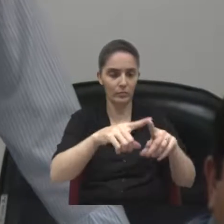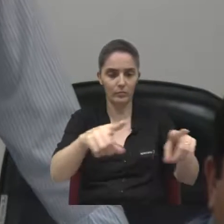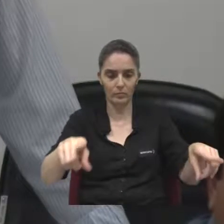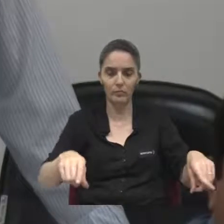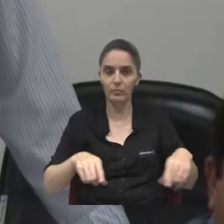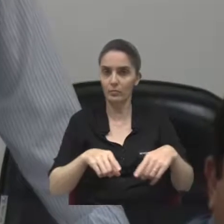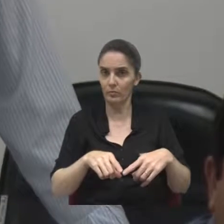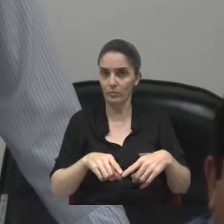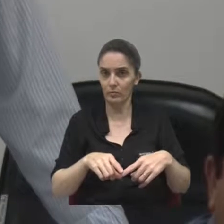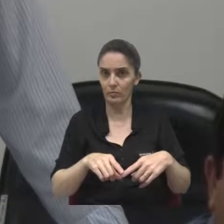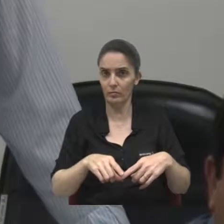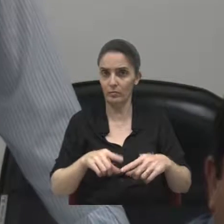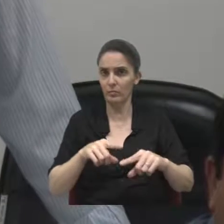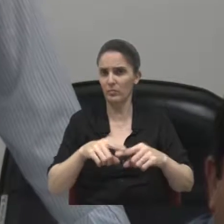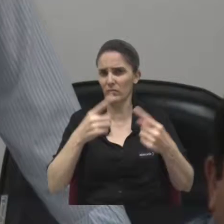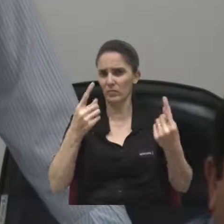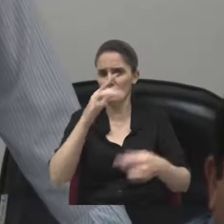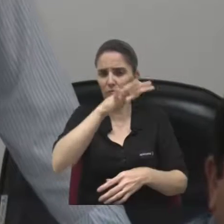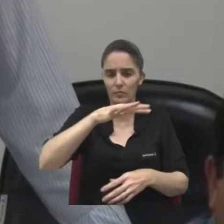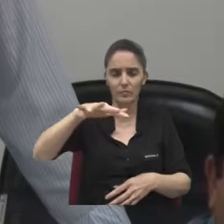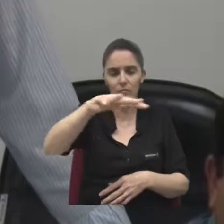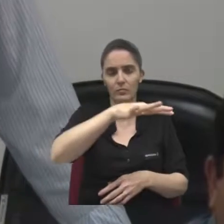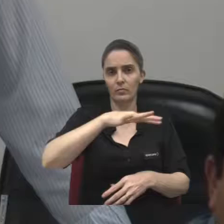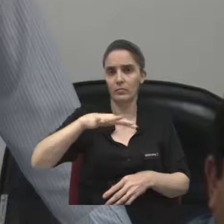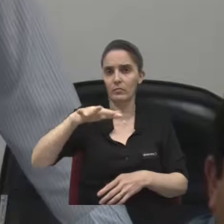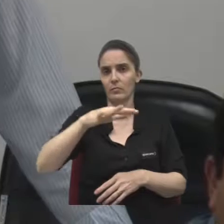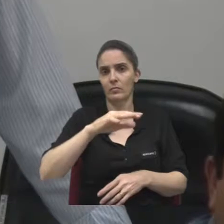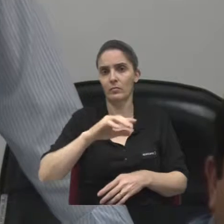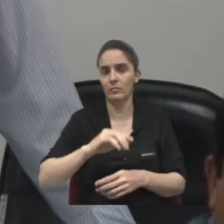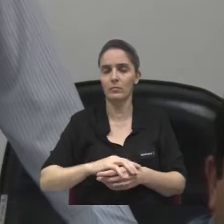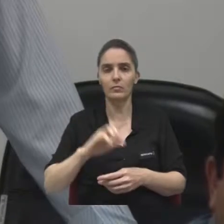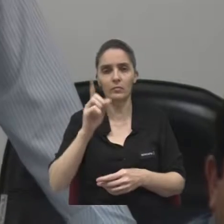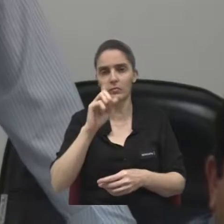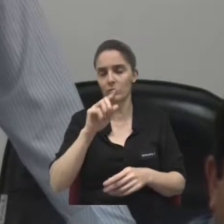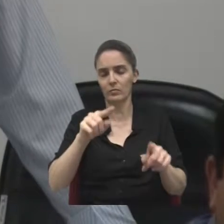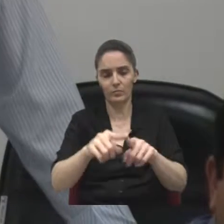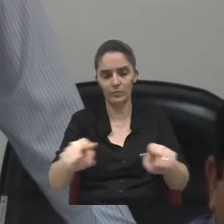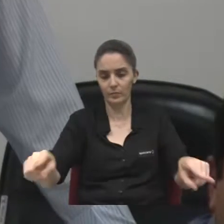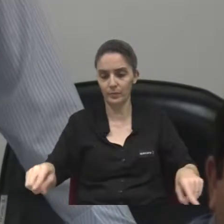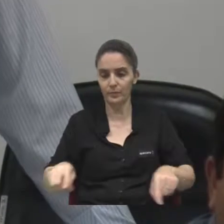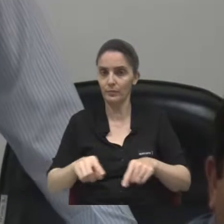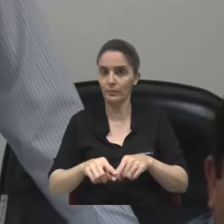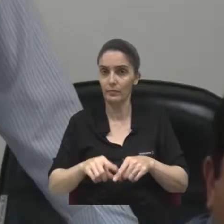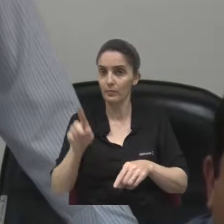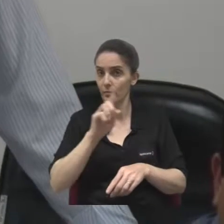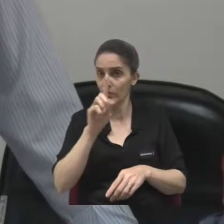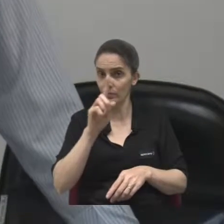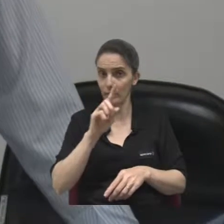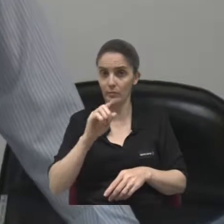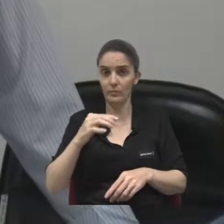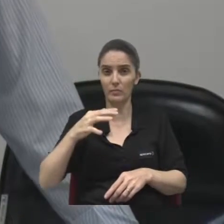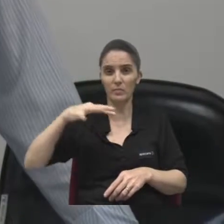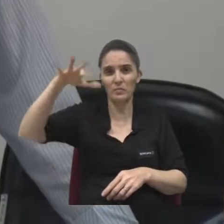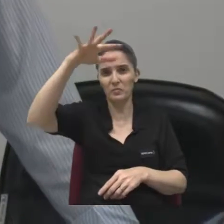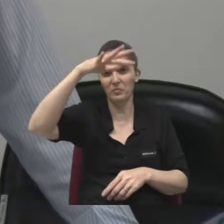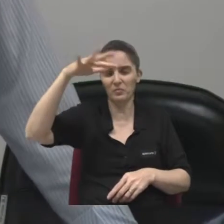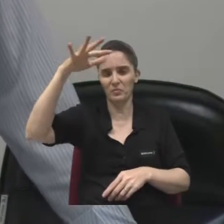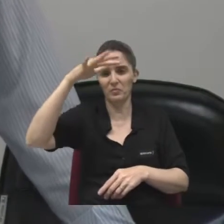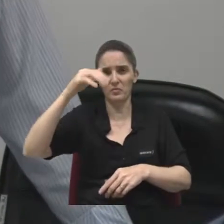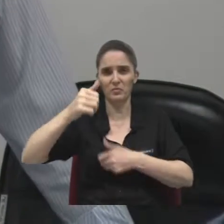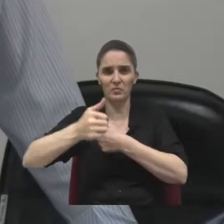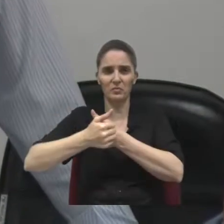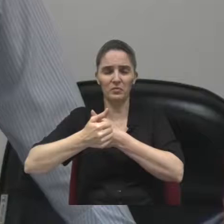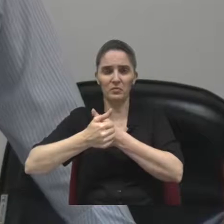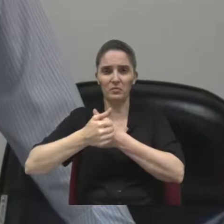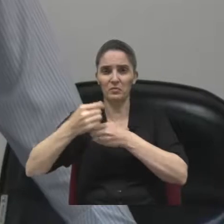maior poluição do terreno não está no Elizabeth Teixeira, está dentro da cidade. Pessoas que abrem o vidro do carro e